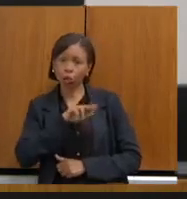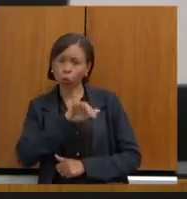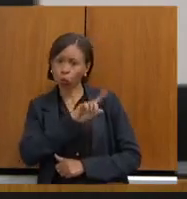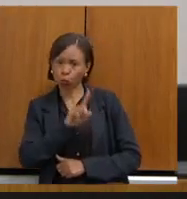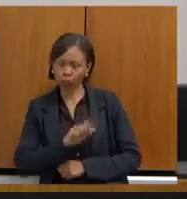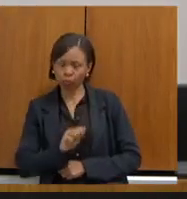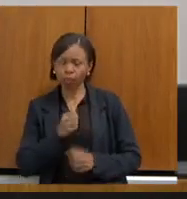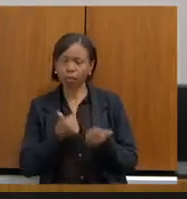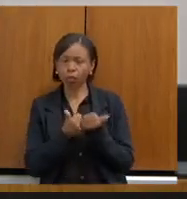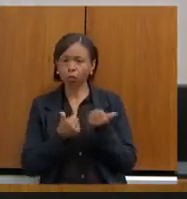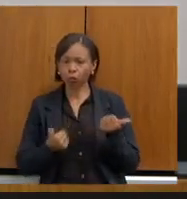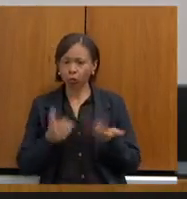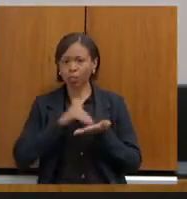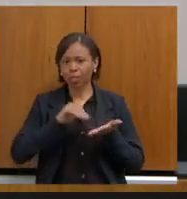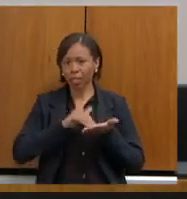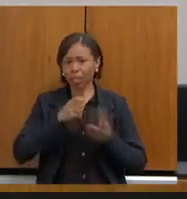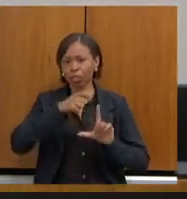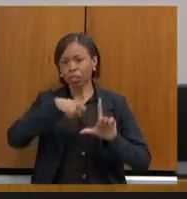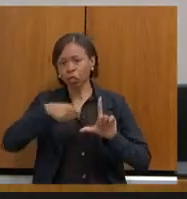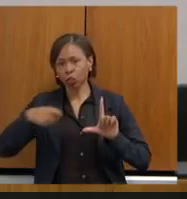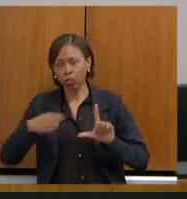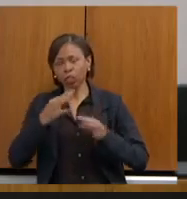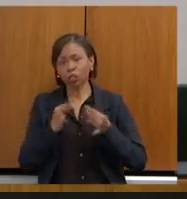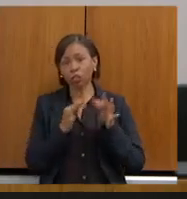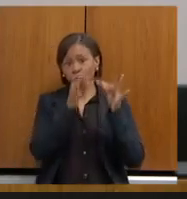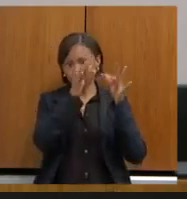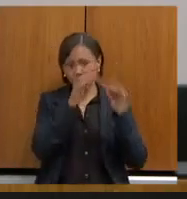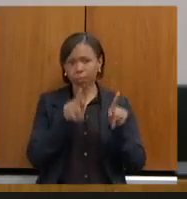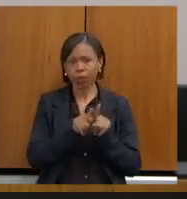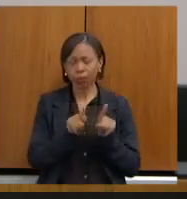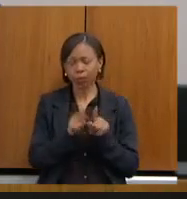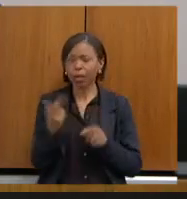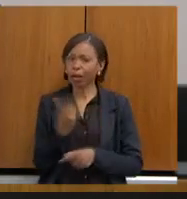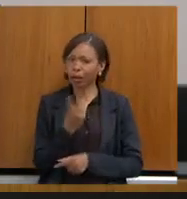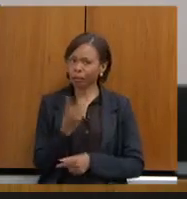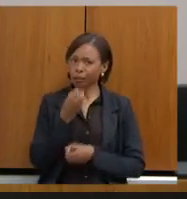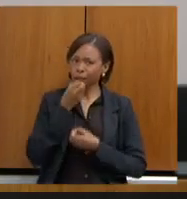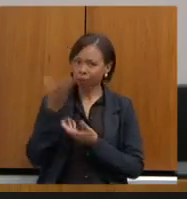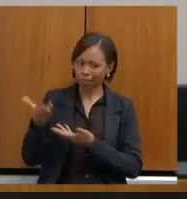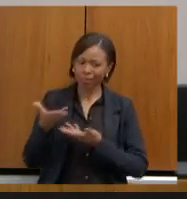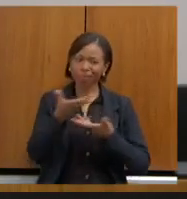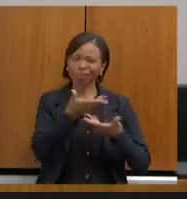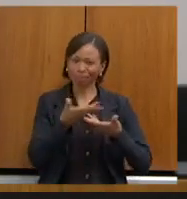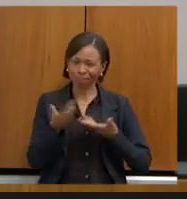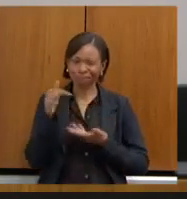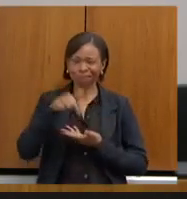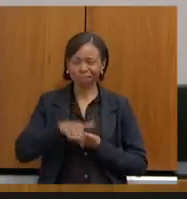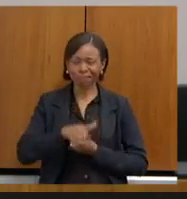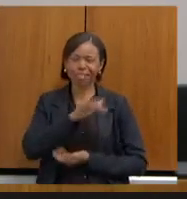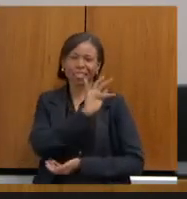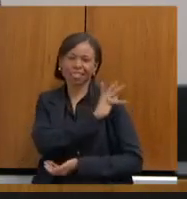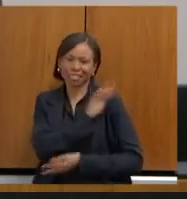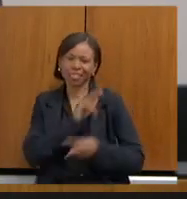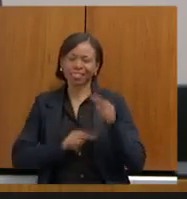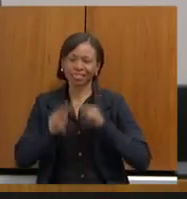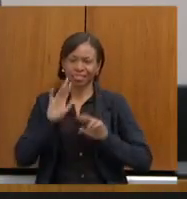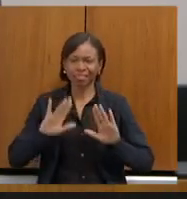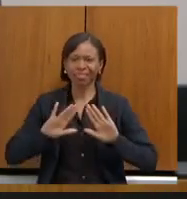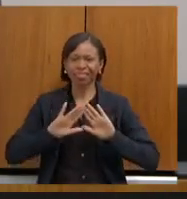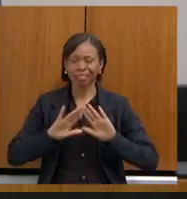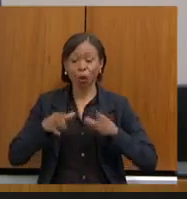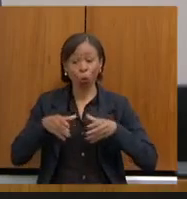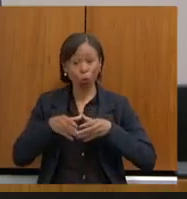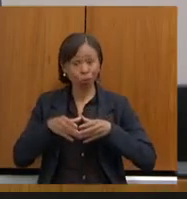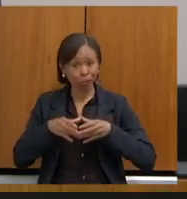subsecretária de gestão administrativa logística e tecnologia sejam muito bem-vindas ao Assembleia fiscaliza a comissão de Segurança